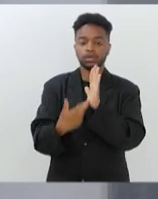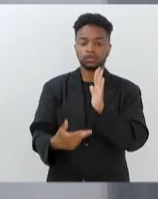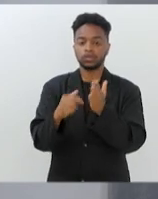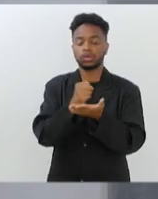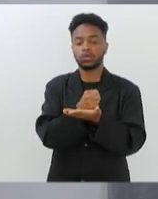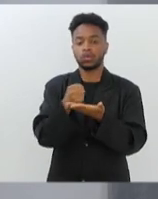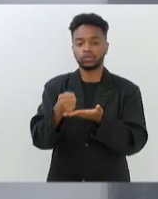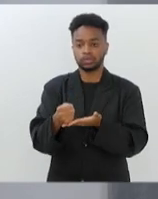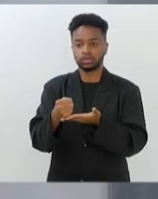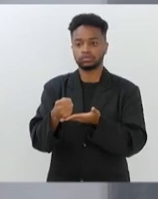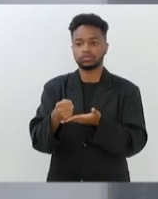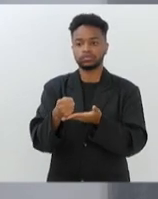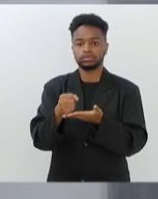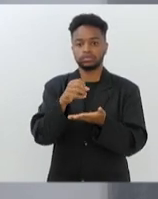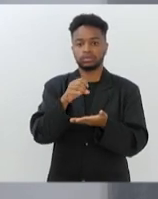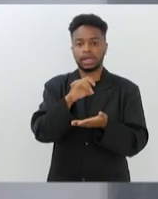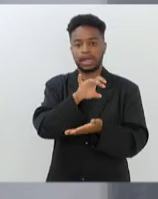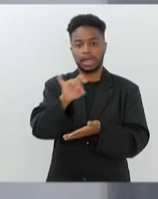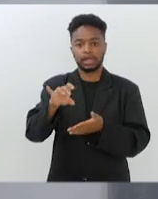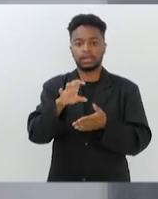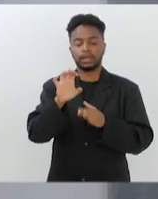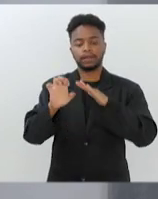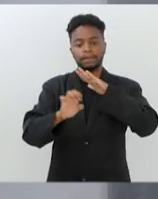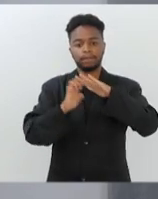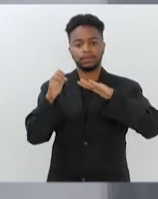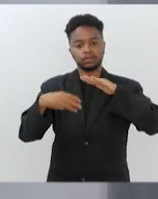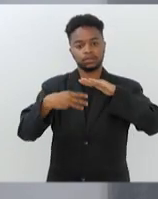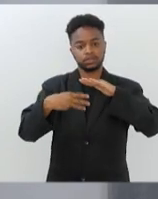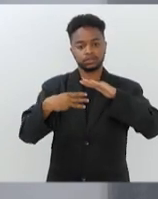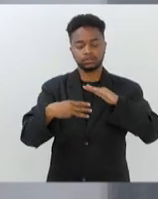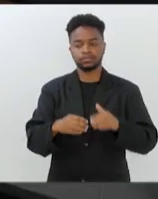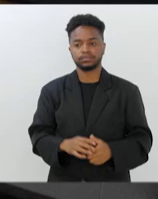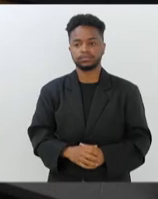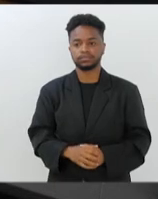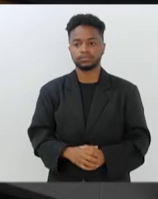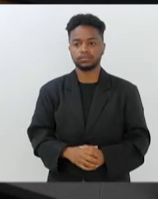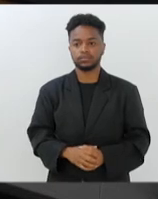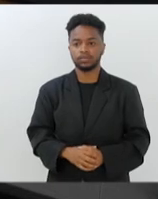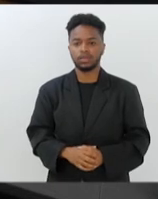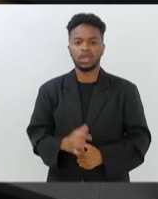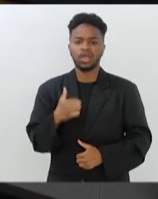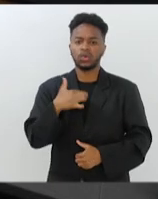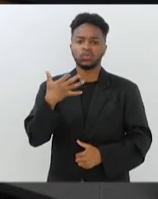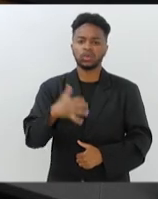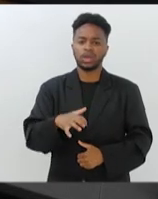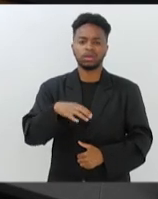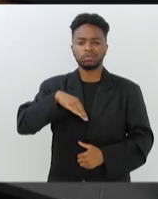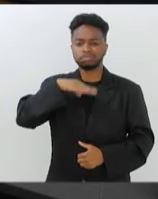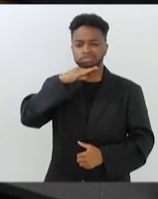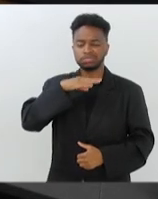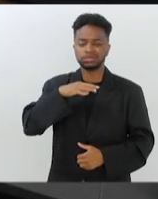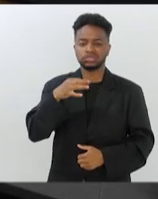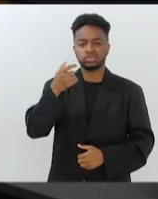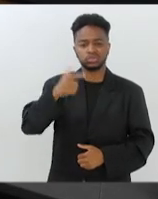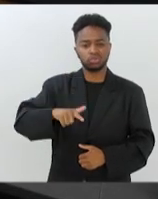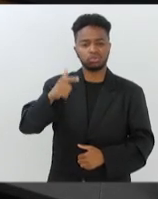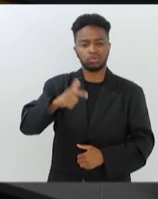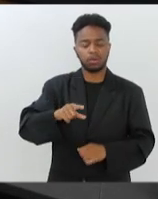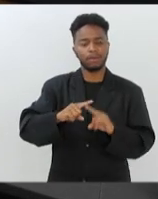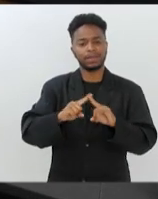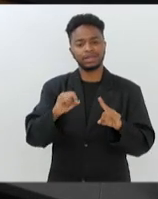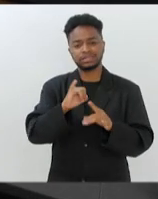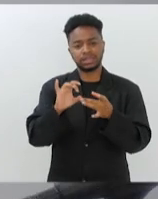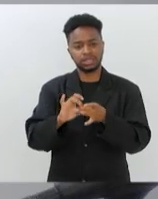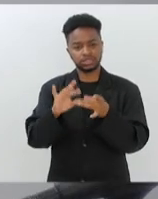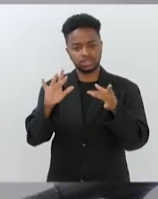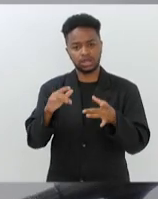contratação dessas empresas terceirizadas feit pelas agências presidente que sem querer ser enfadonha mas se vossa excelência me permitir persistir na questão